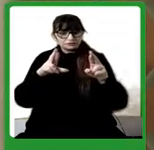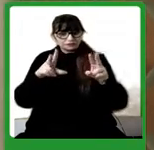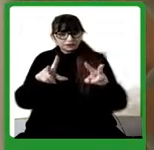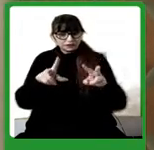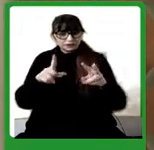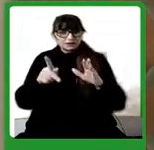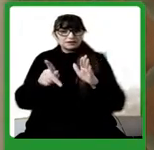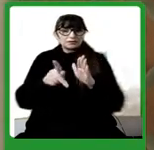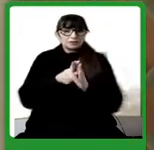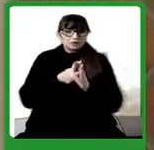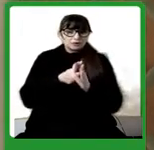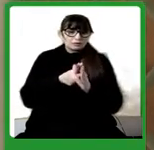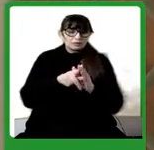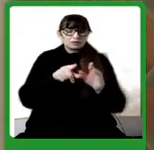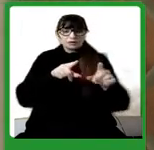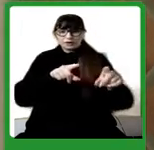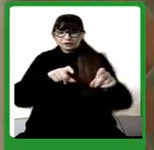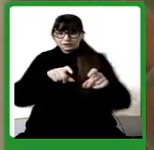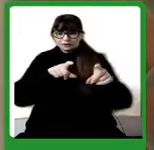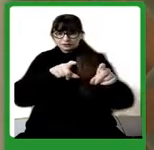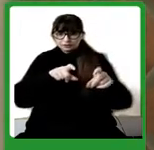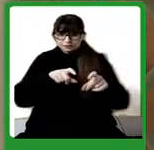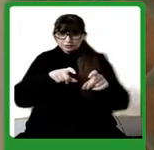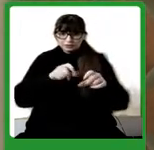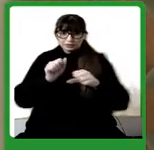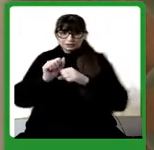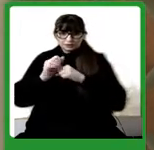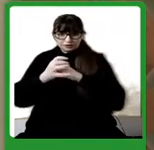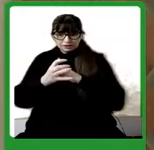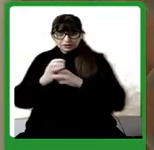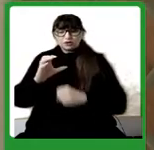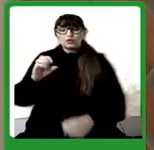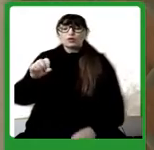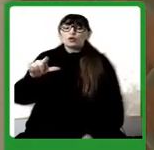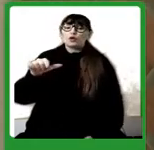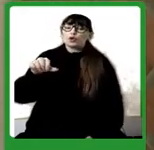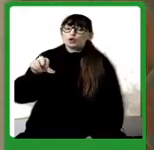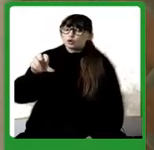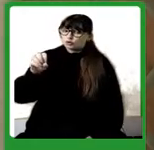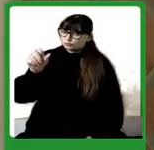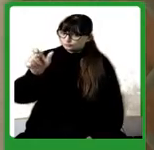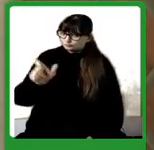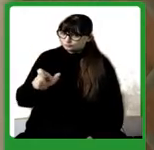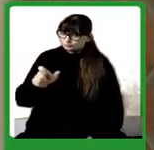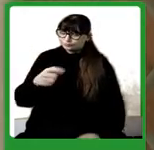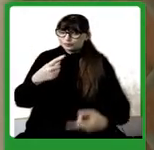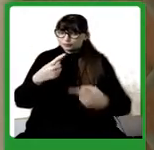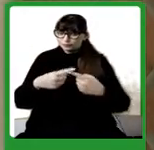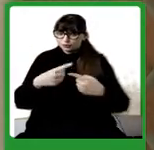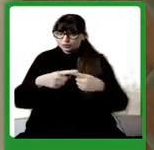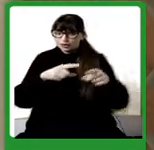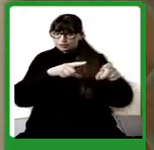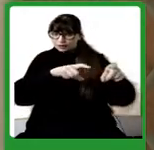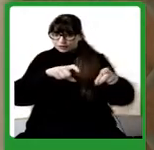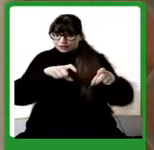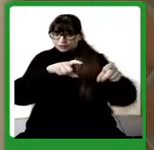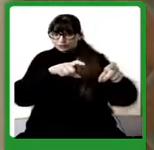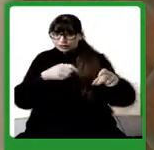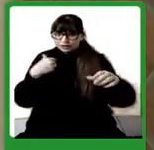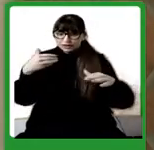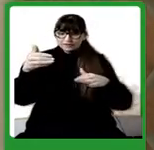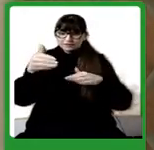entre o agricultor e no Sicredi o colono. Por quê? Porque o agricultor, ele vai no Sicredi pra ver